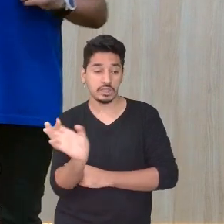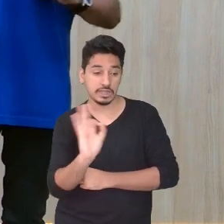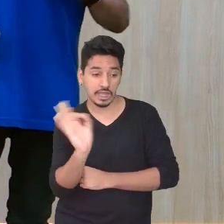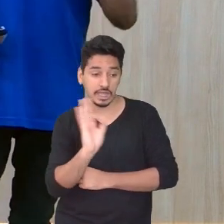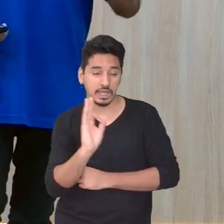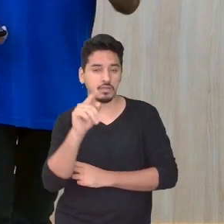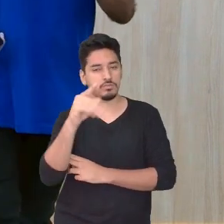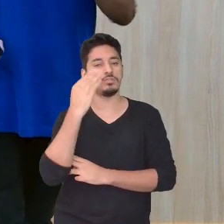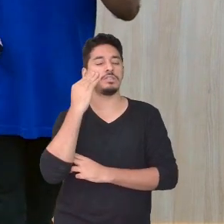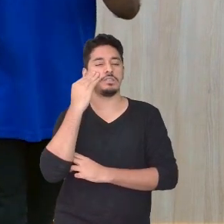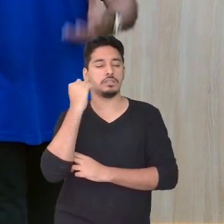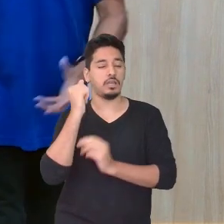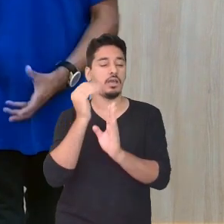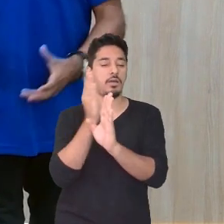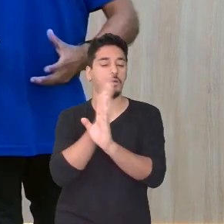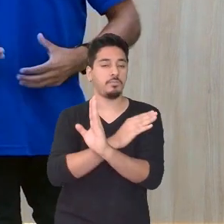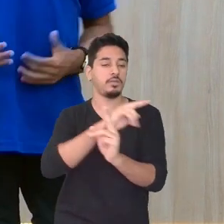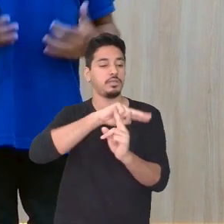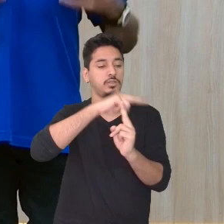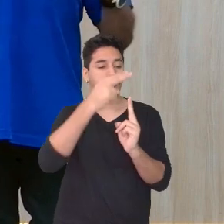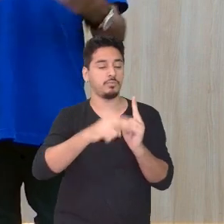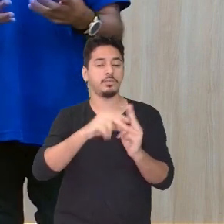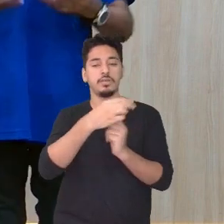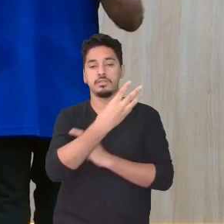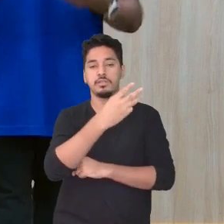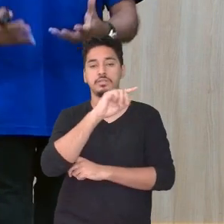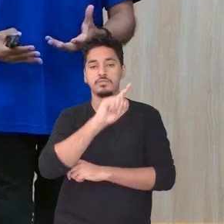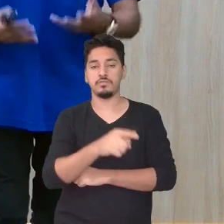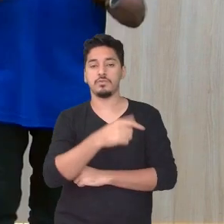você sabe que o π vai ser